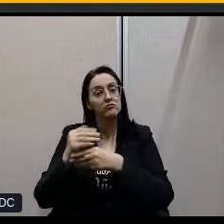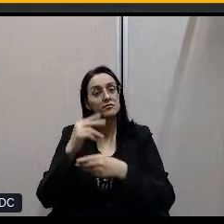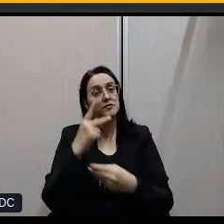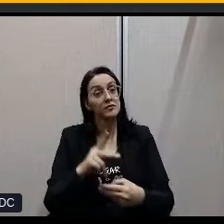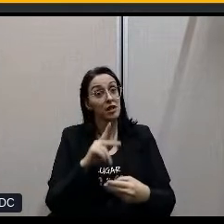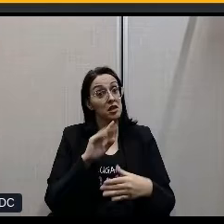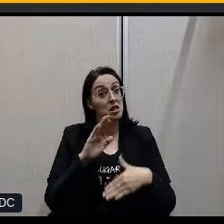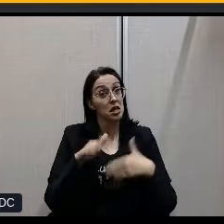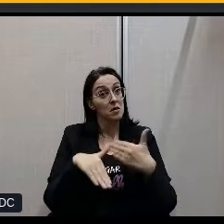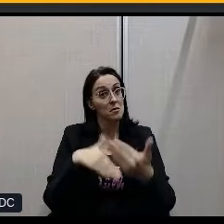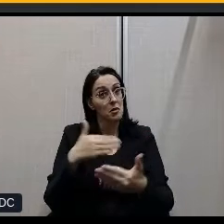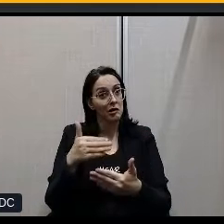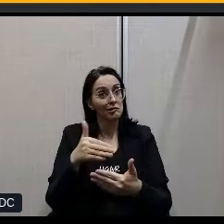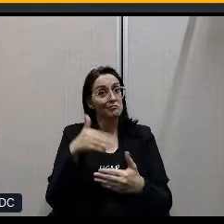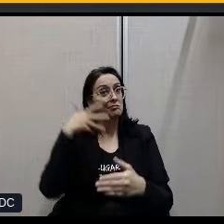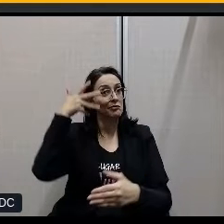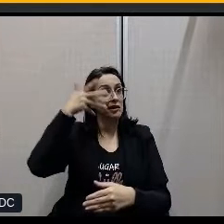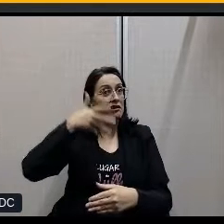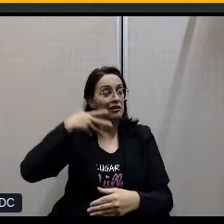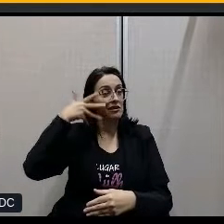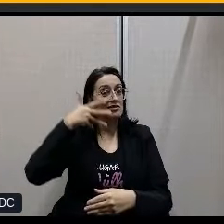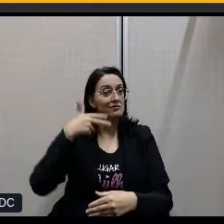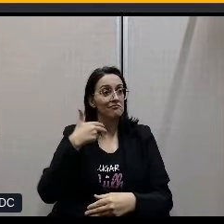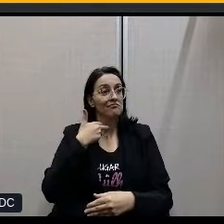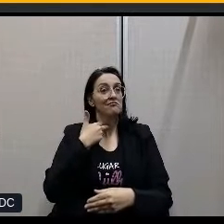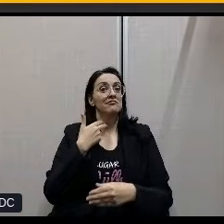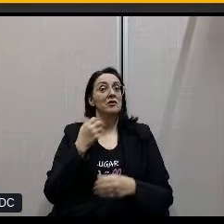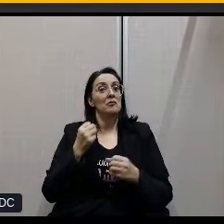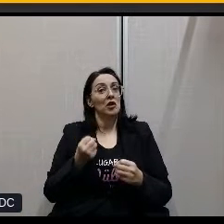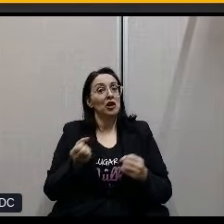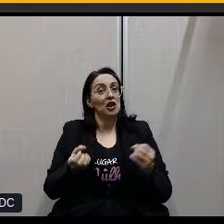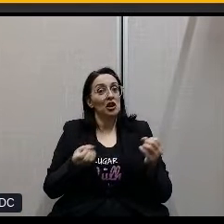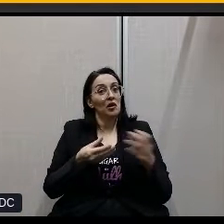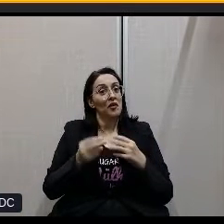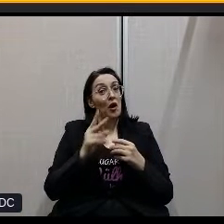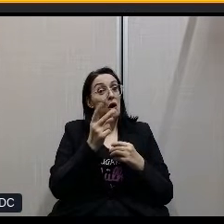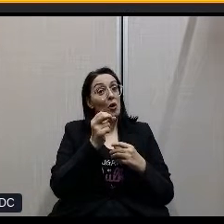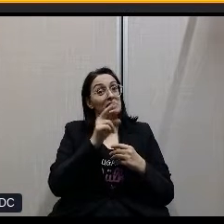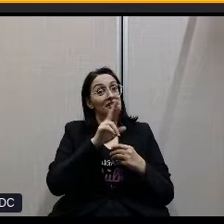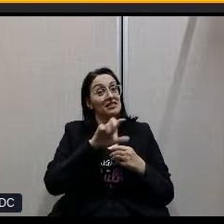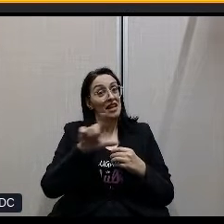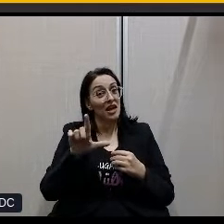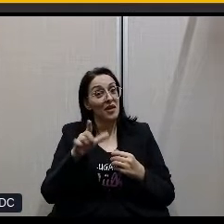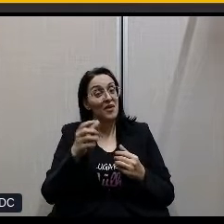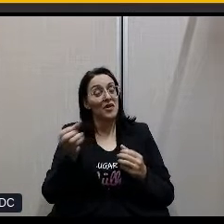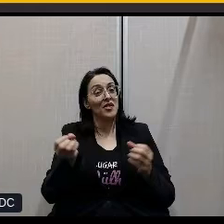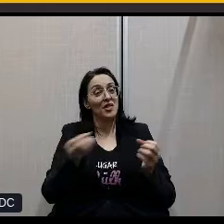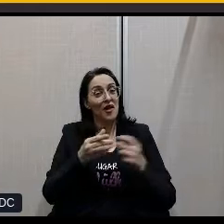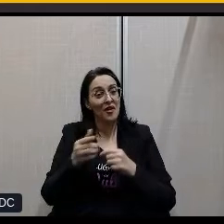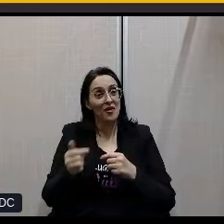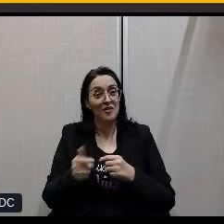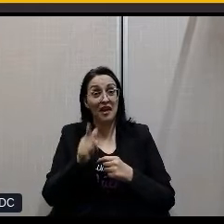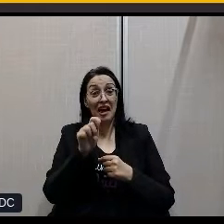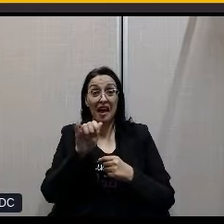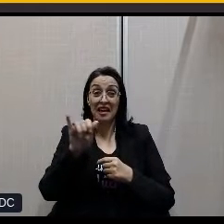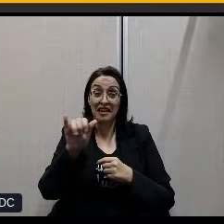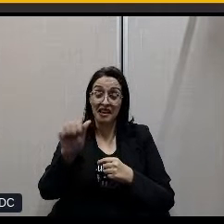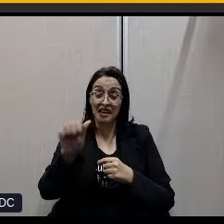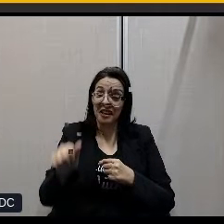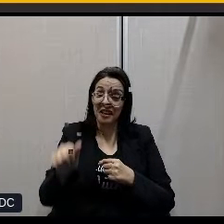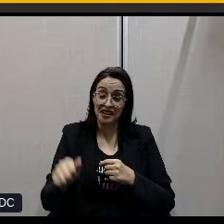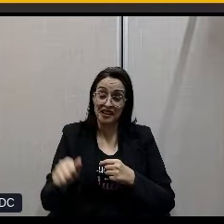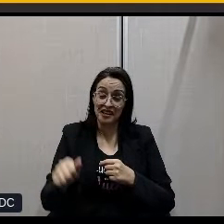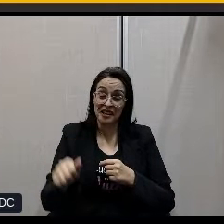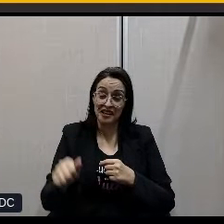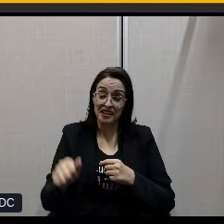Afinal, vai que depois dessa palestra não possam surgir outros Orcéis, outros Gaias, por exemplo, que eu também vou